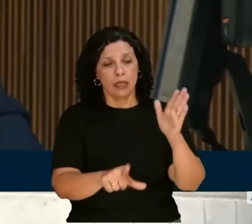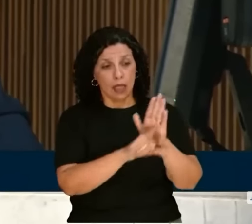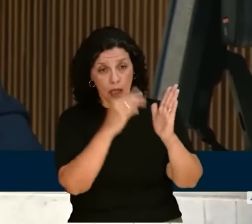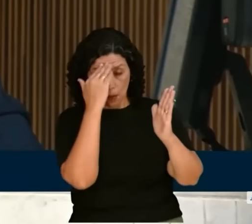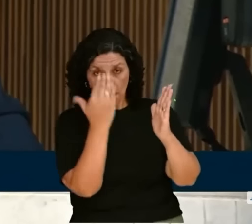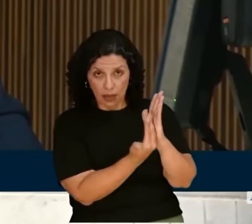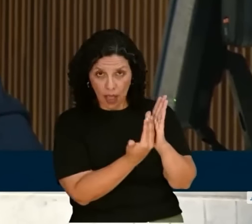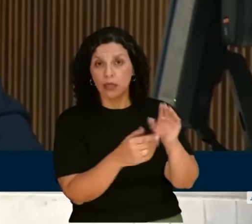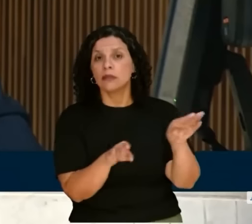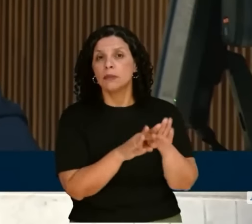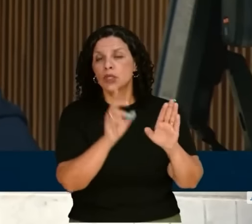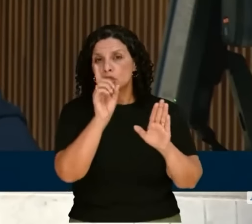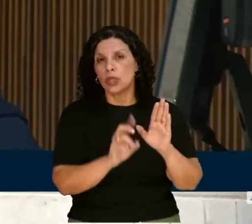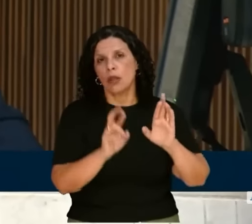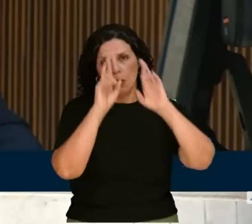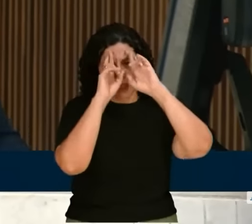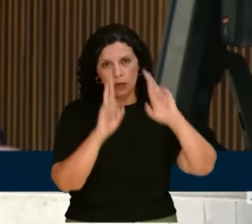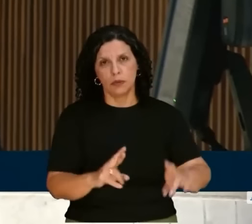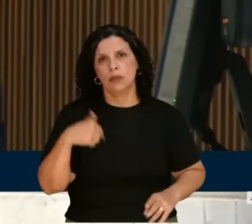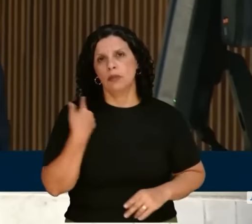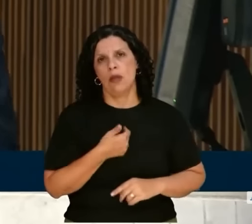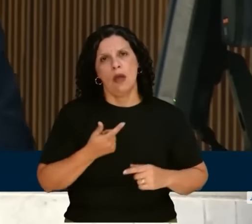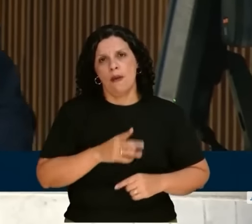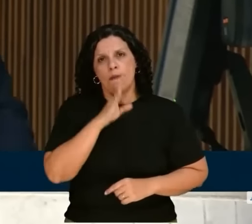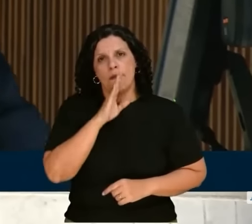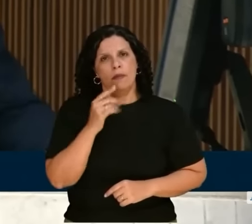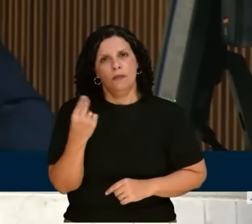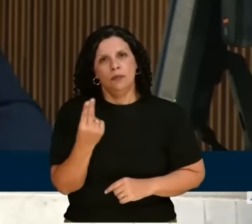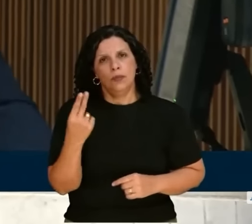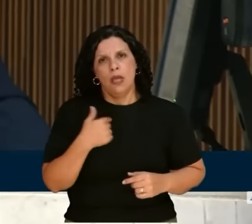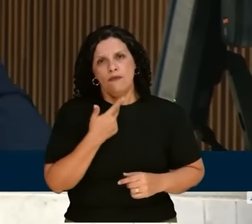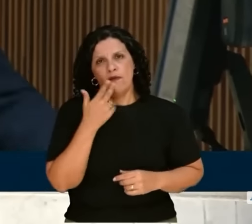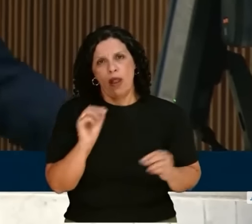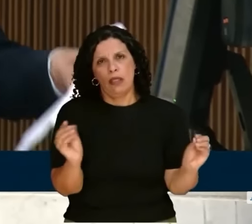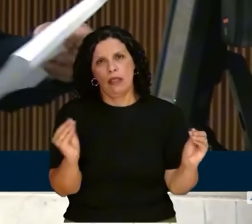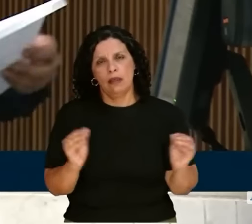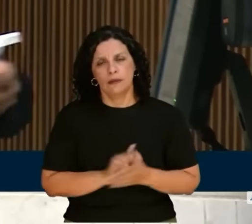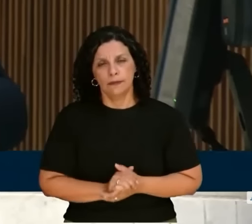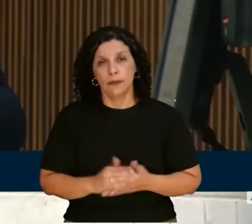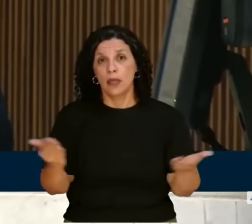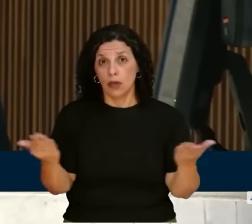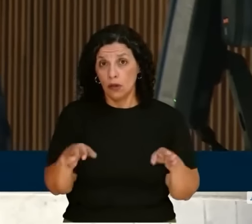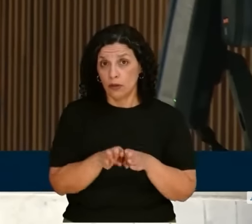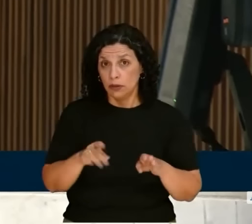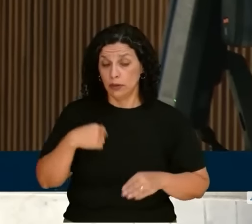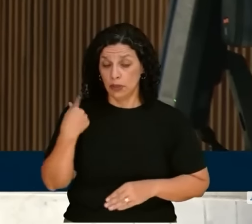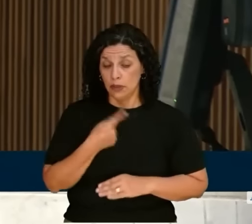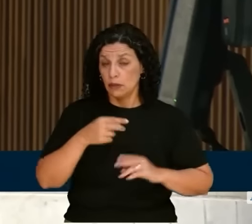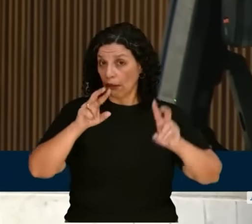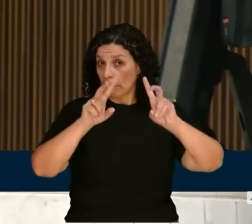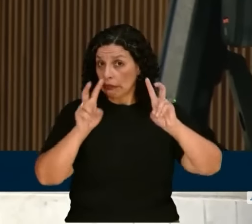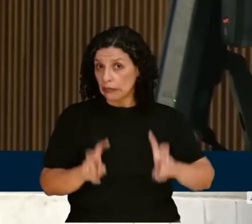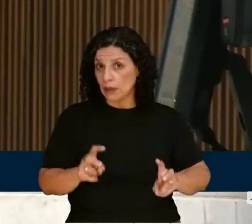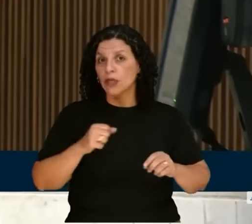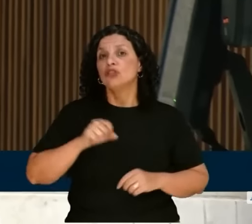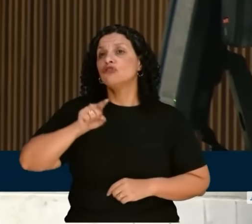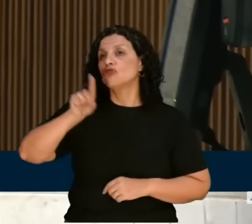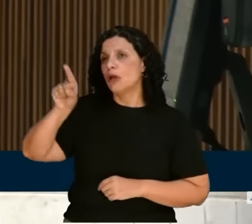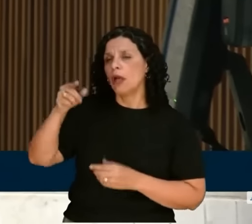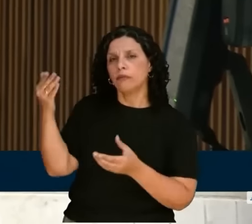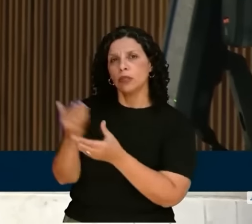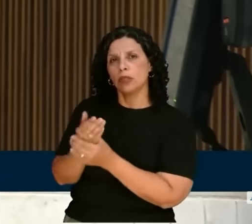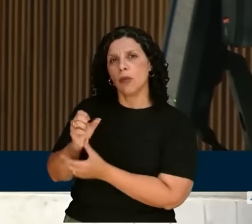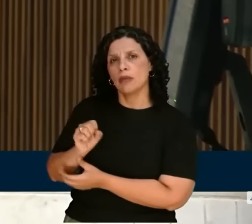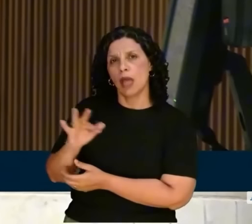cumpre, direito se respeita e a gente não vai se calar diante desse absurdo. Esse caso está no Supremo Tribunal de Justiça,